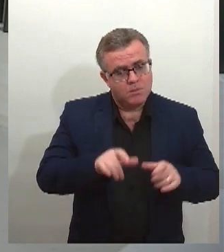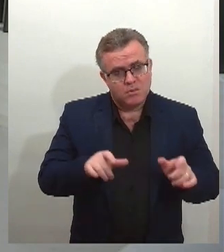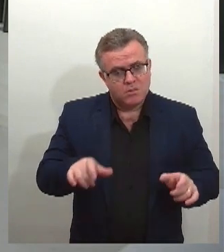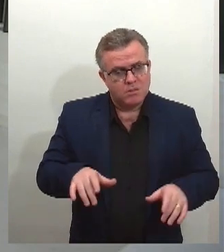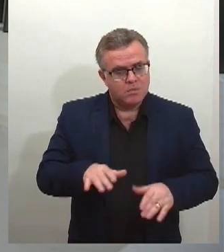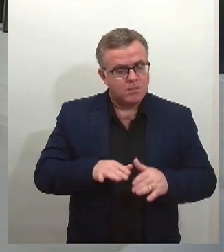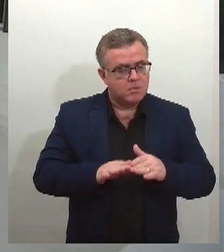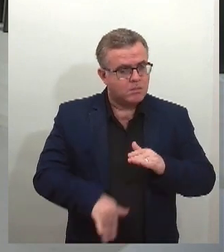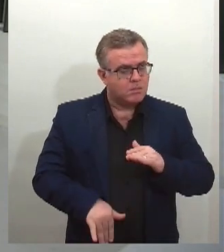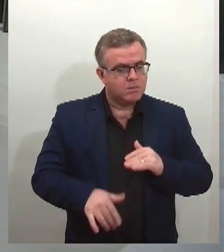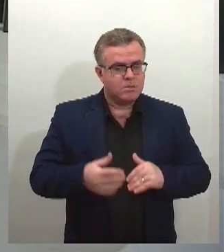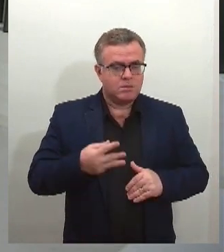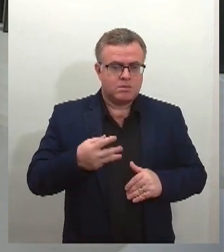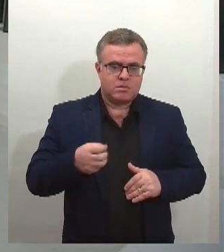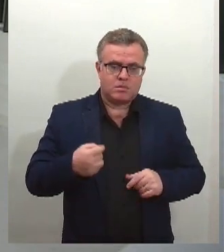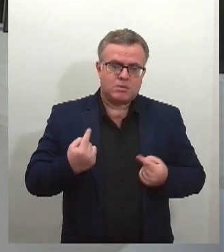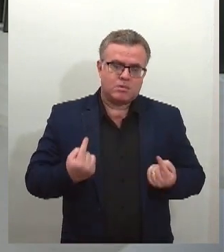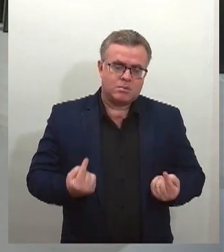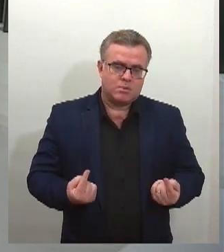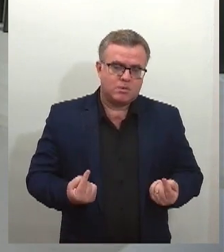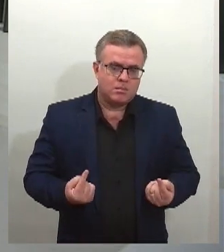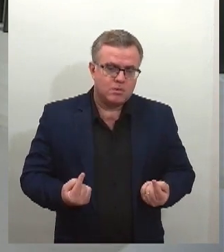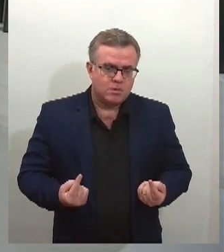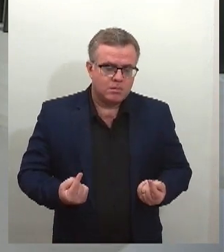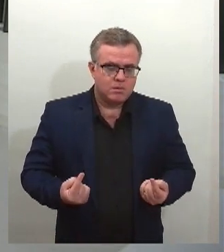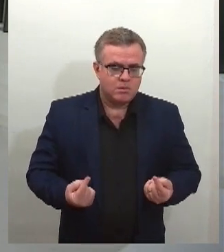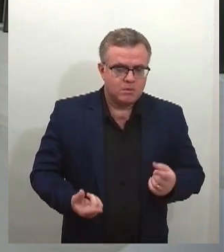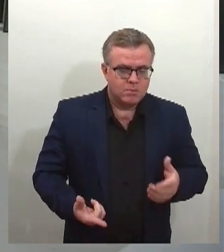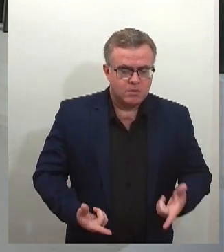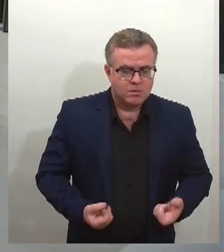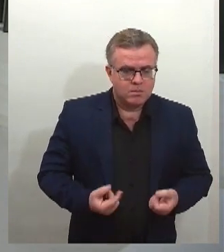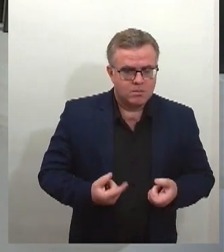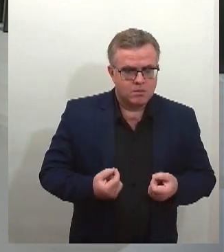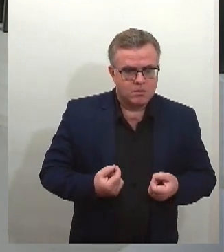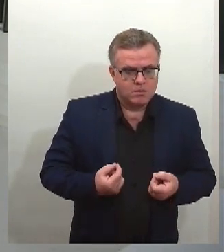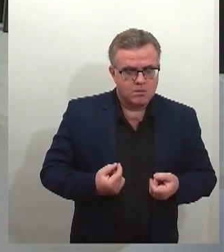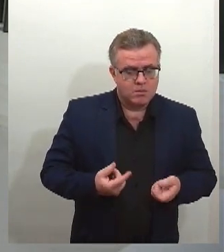desenvolvendo câncer onde o HPV está relacionado. Obrigado, bom dia.